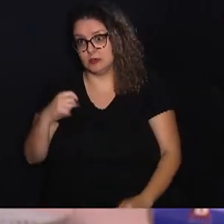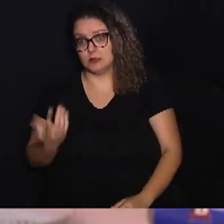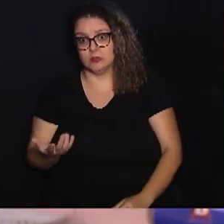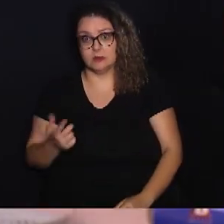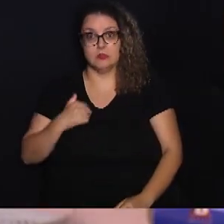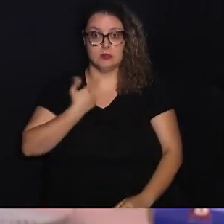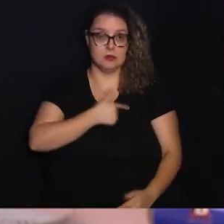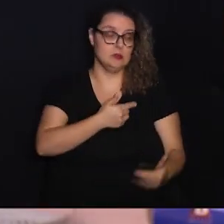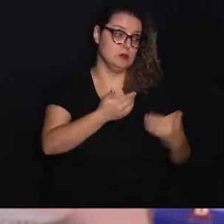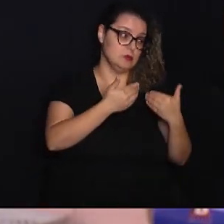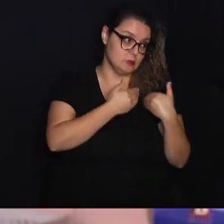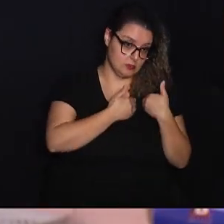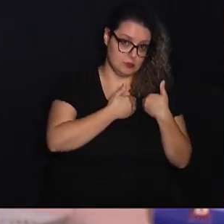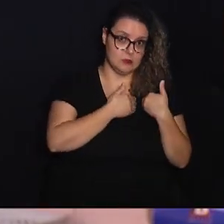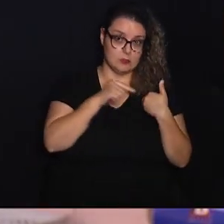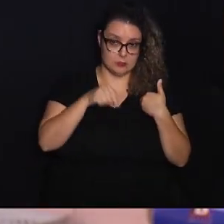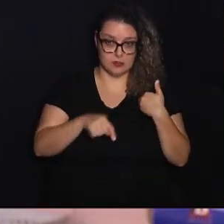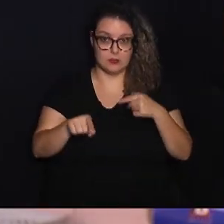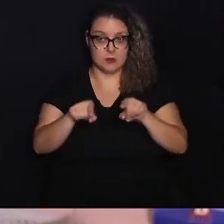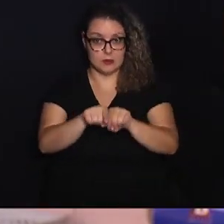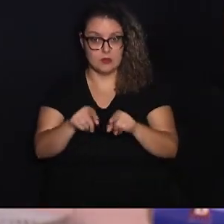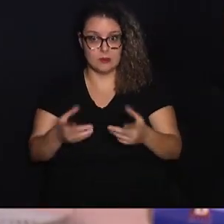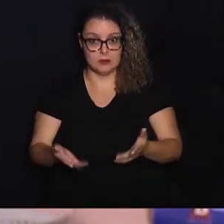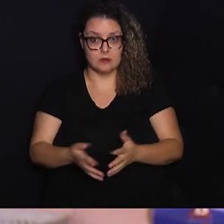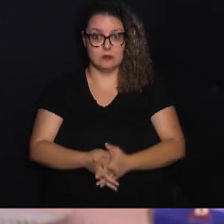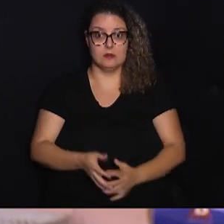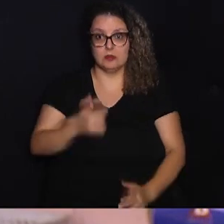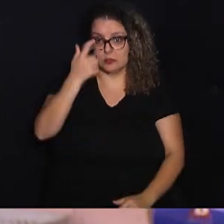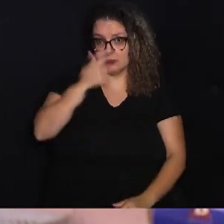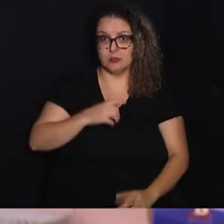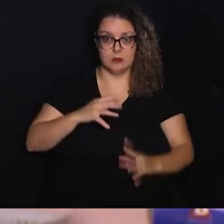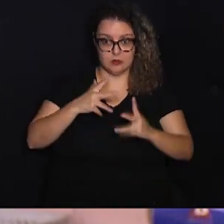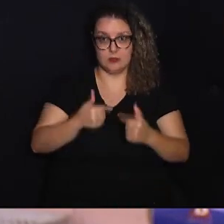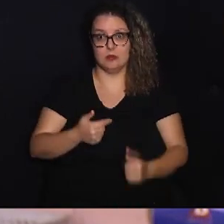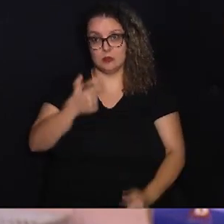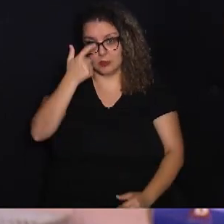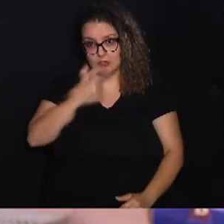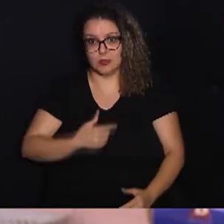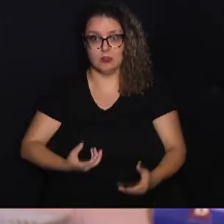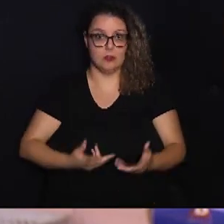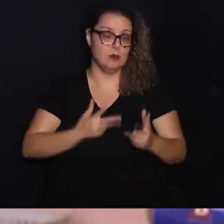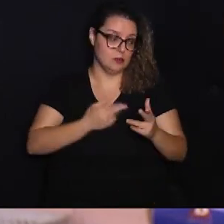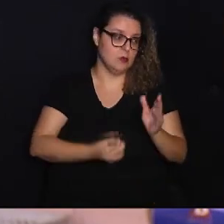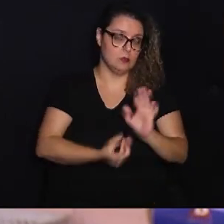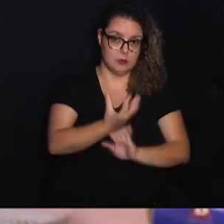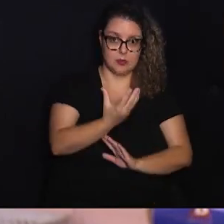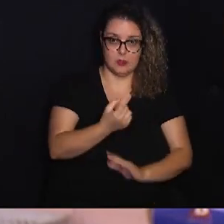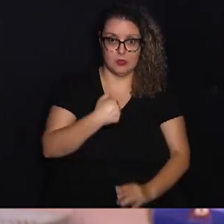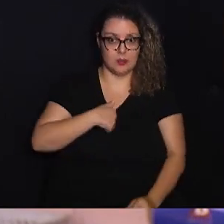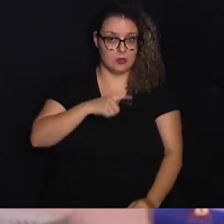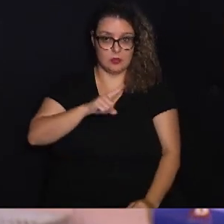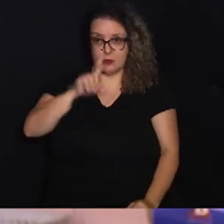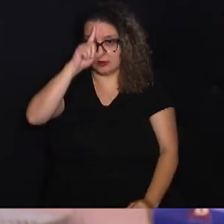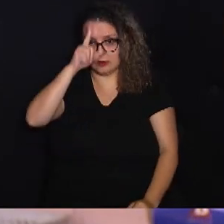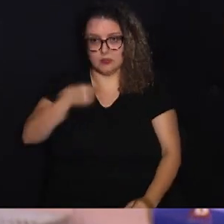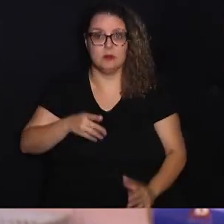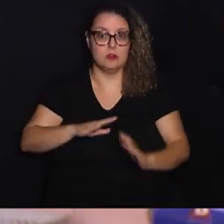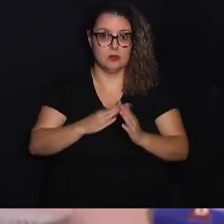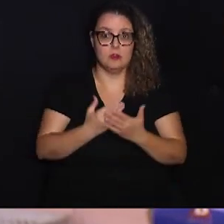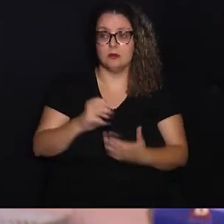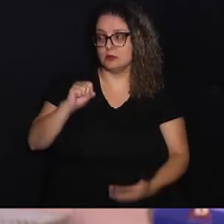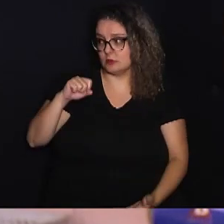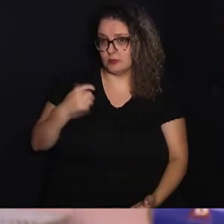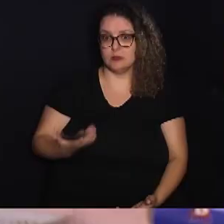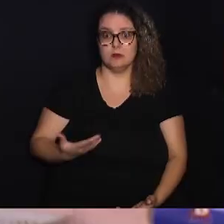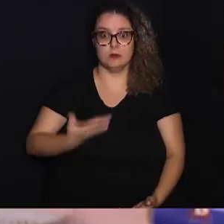somos responsáveis por isso aqui também. Né? Eu como fundadora, eu não sou dona da escola. Né?